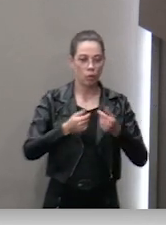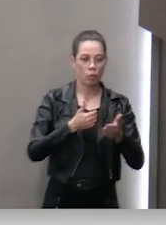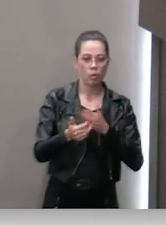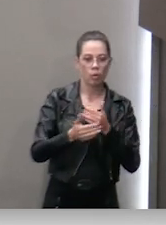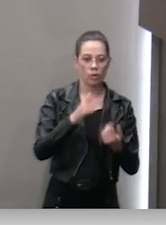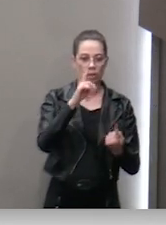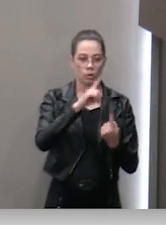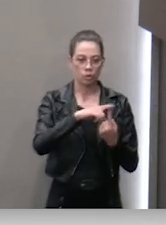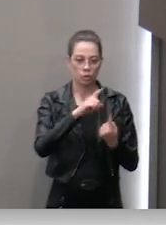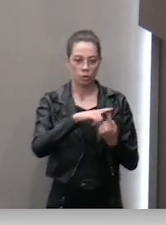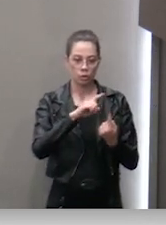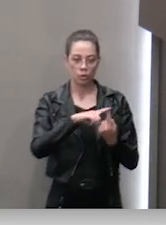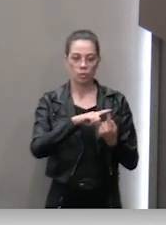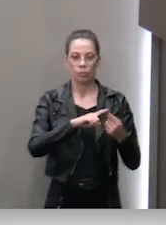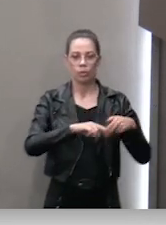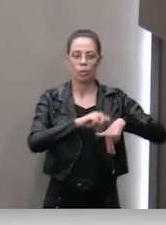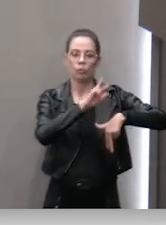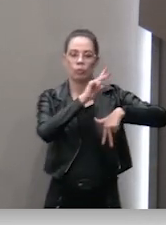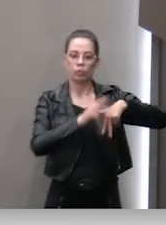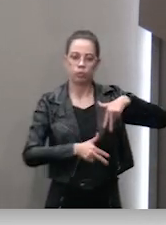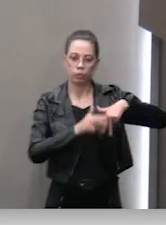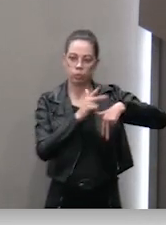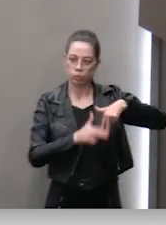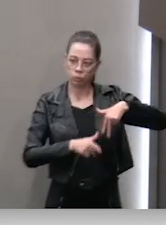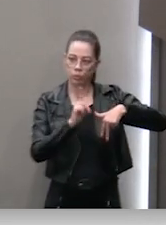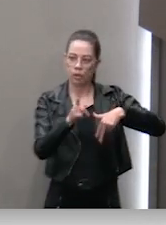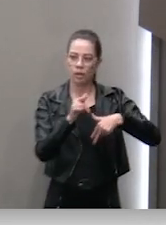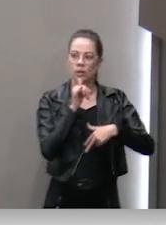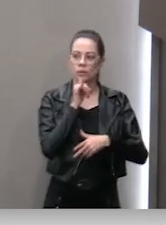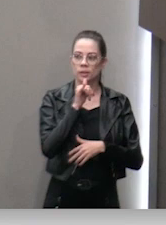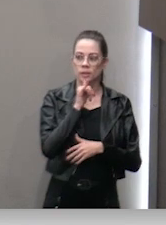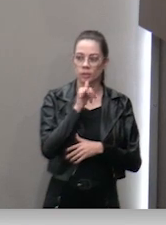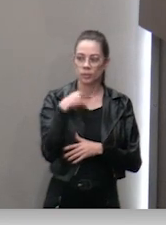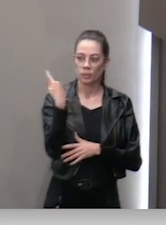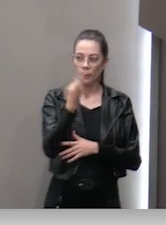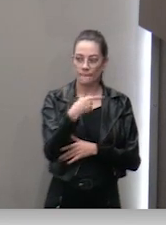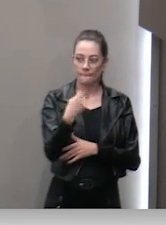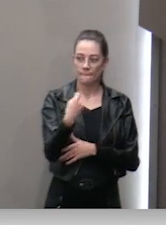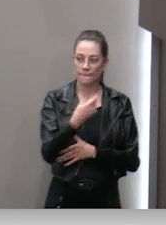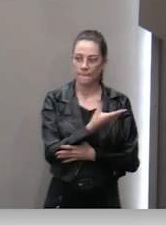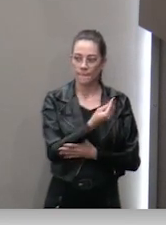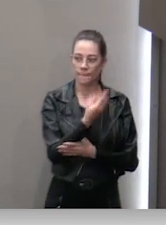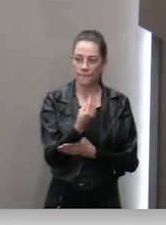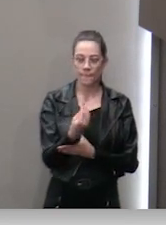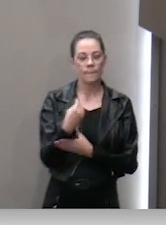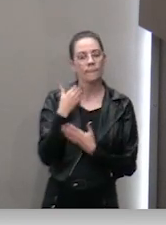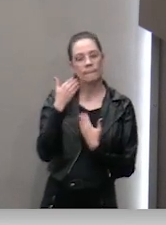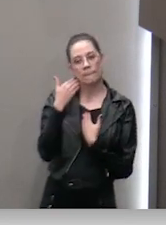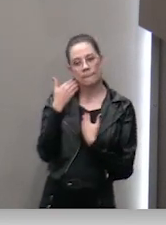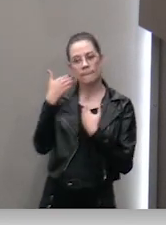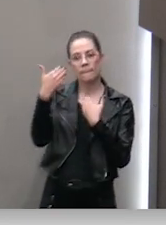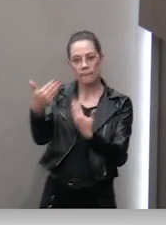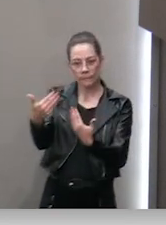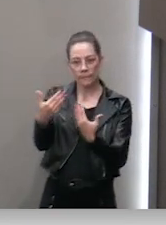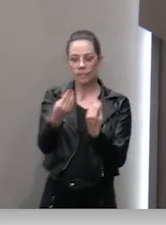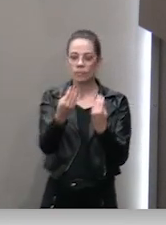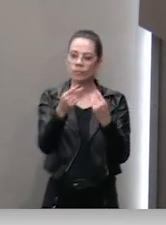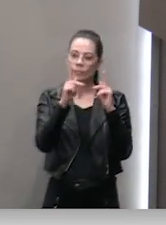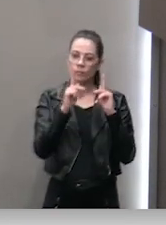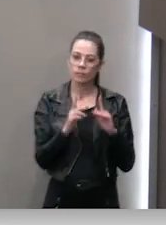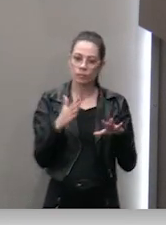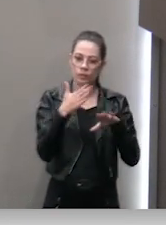ela de qual for a ideologia. O Simpasso é um exemplo. Nós devemos muito ao Simpasso. Muitas pessoas que